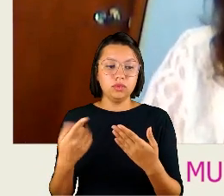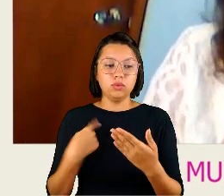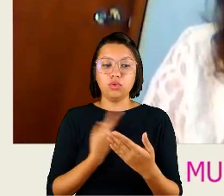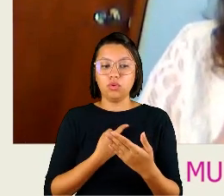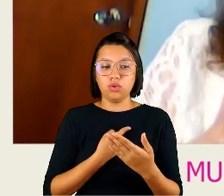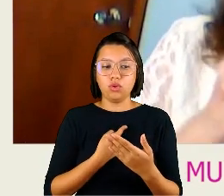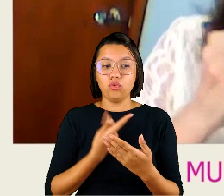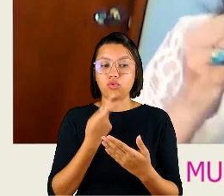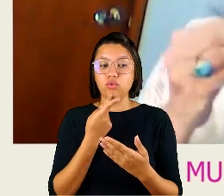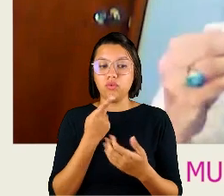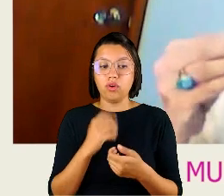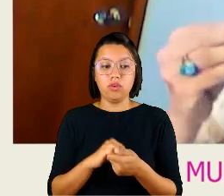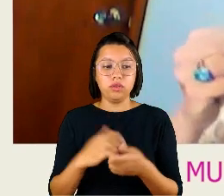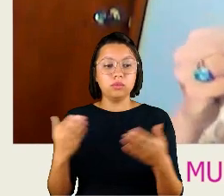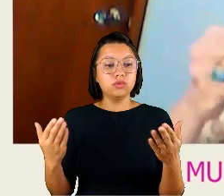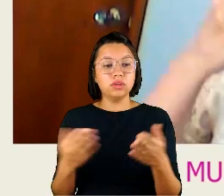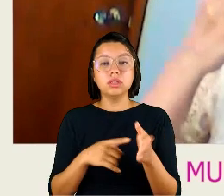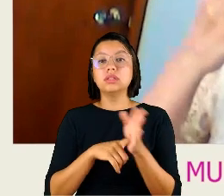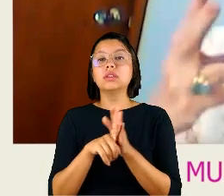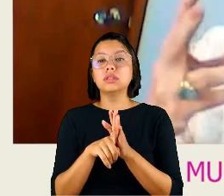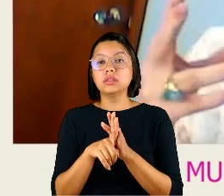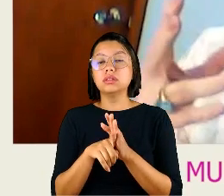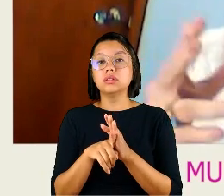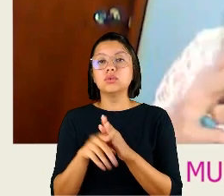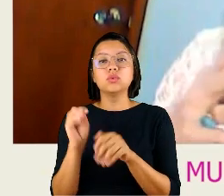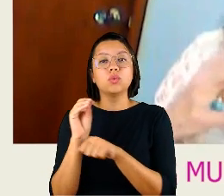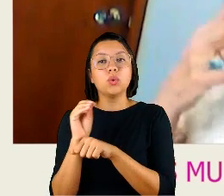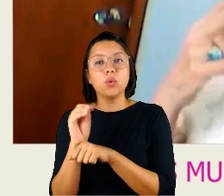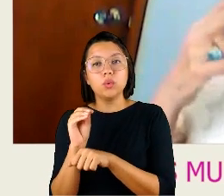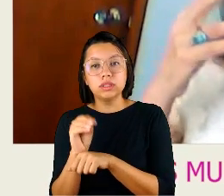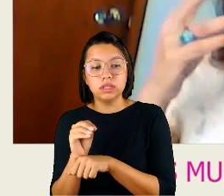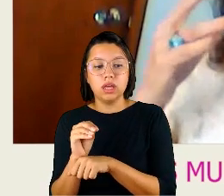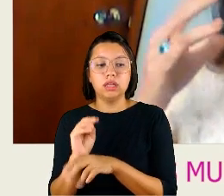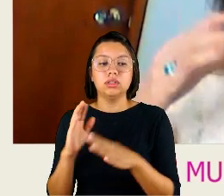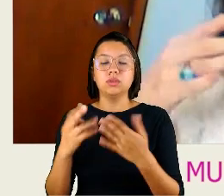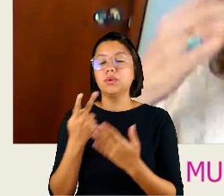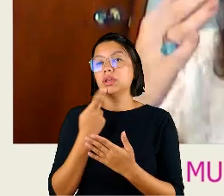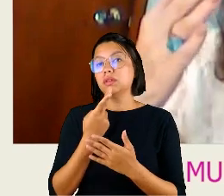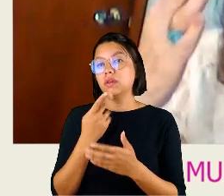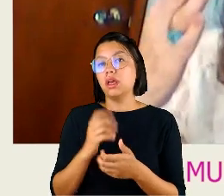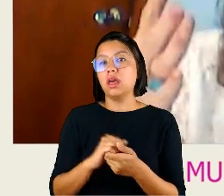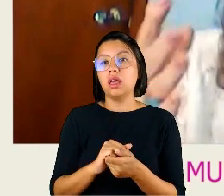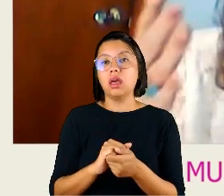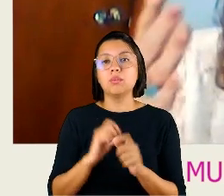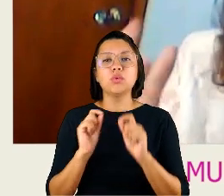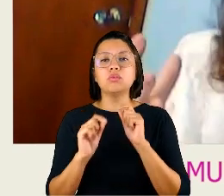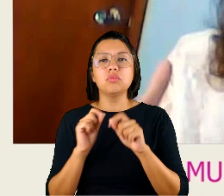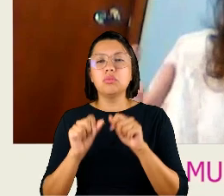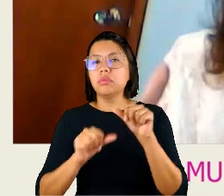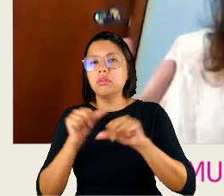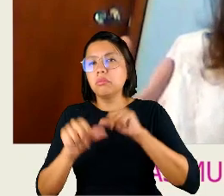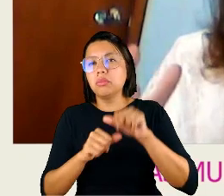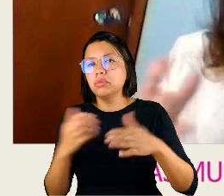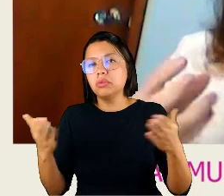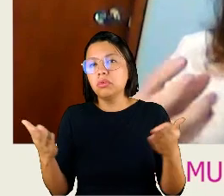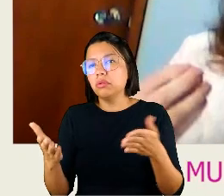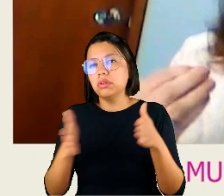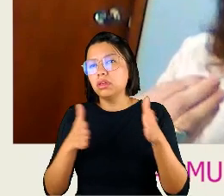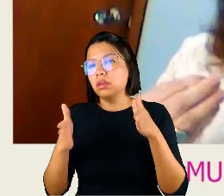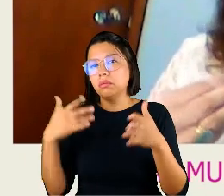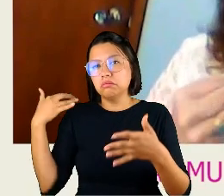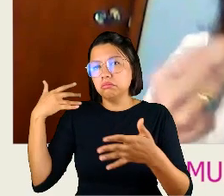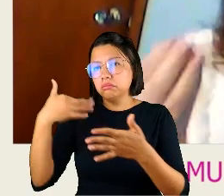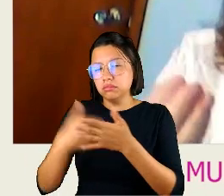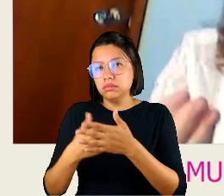nós falamos dessa questão do cuidado, quando nós falamos do que mudou nesses tempos,